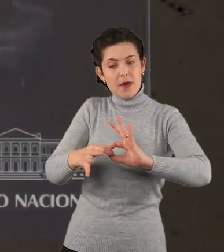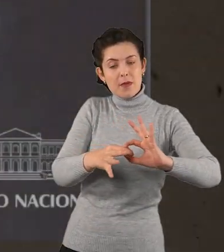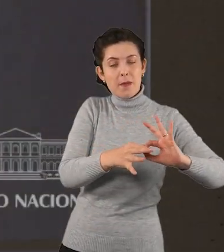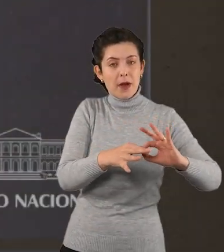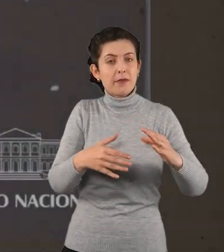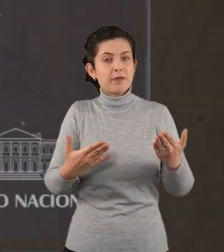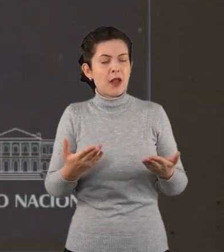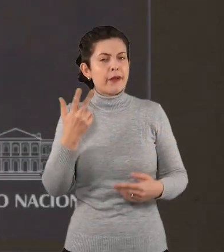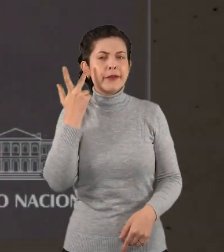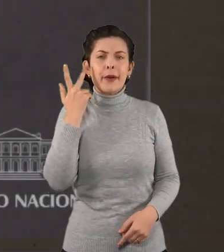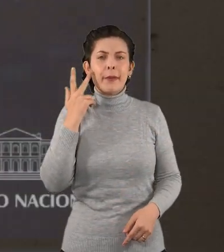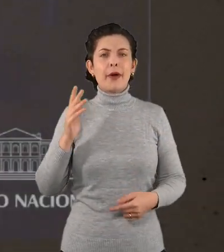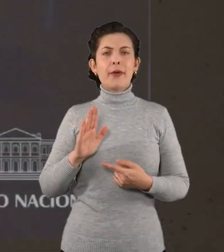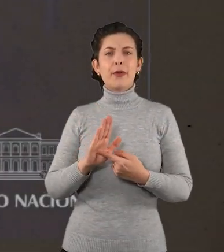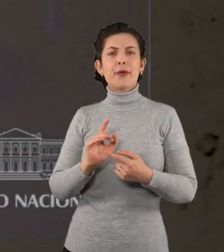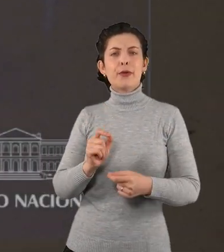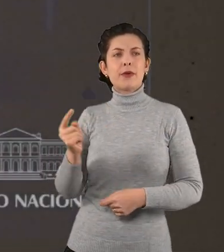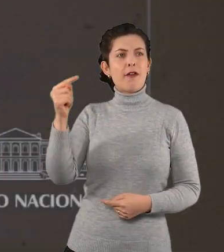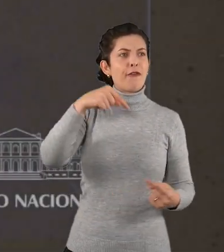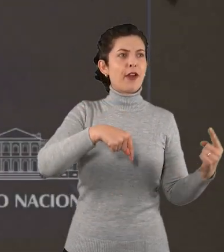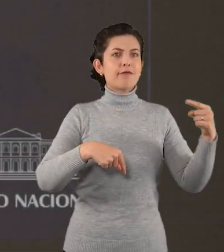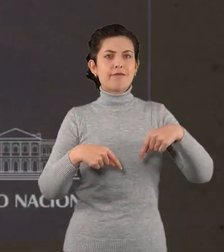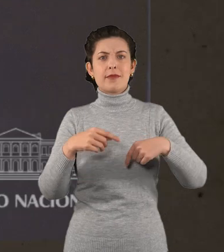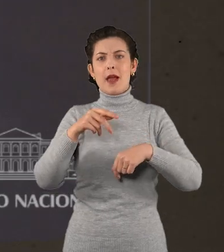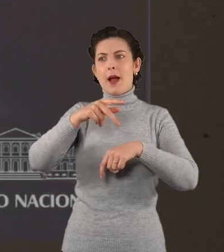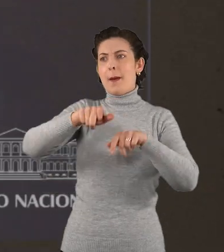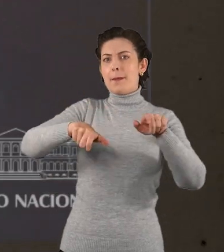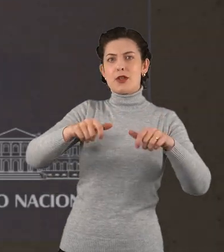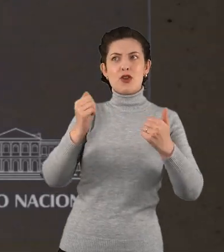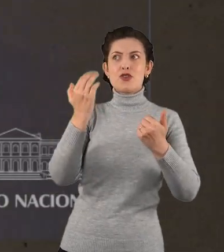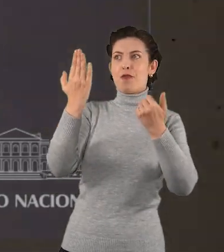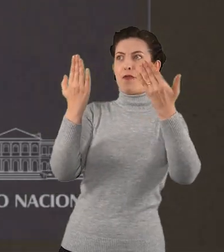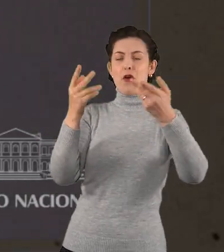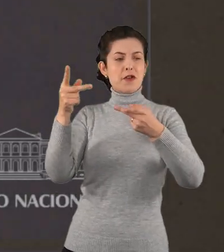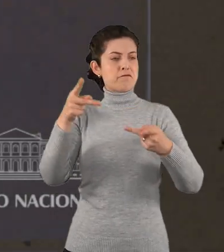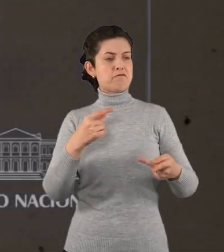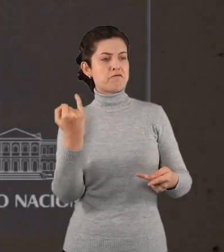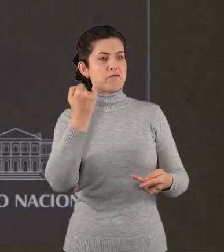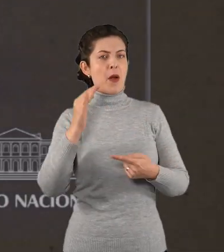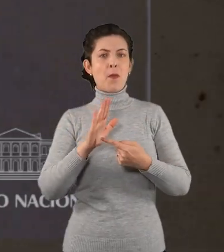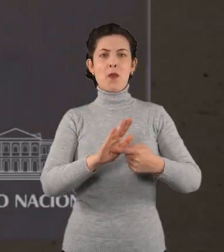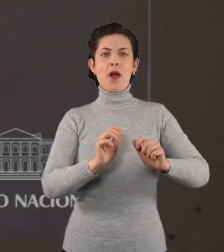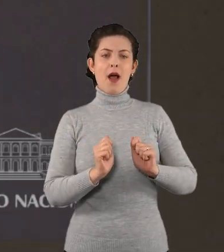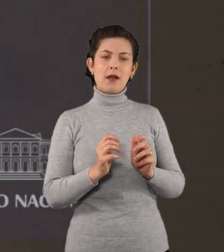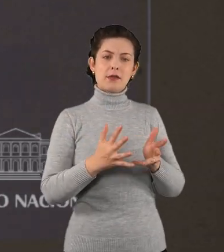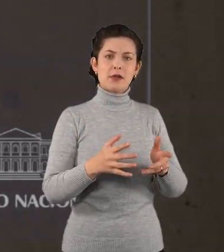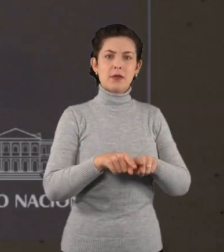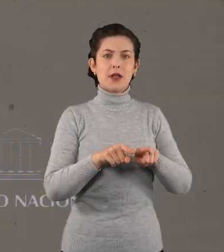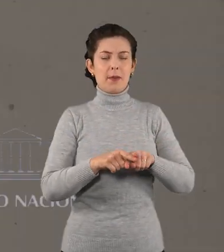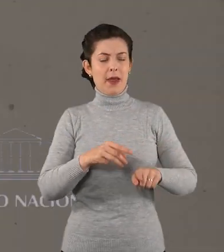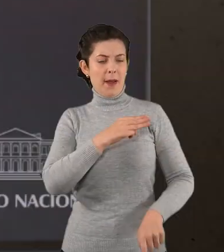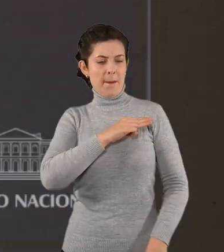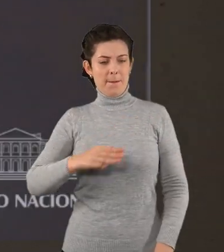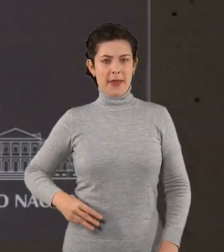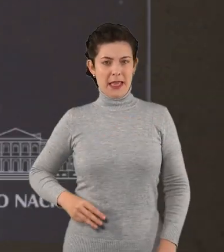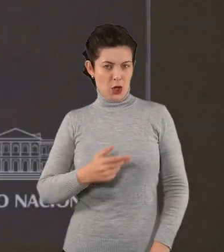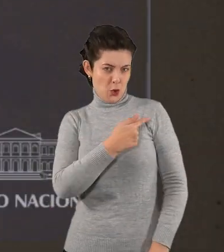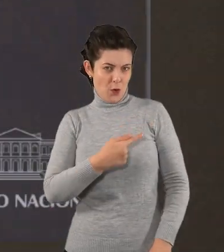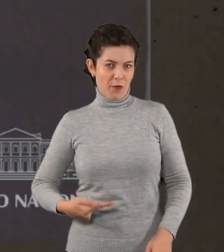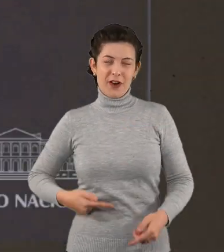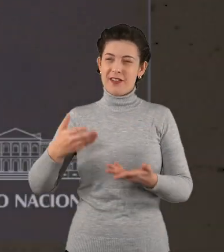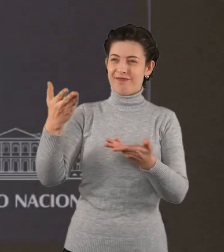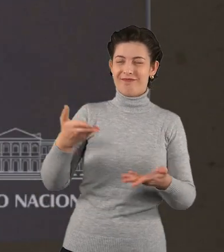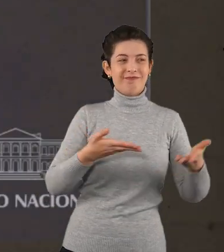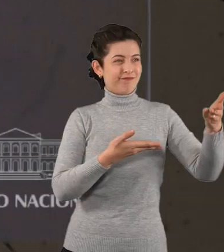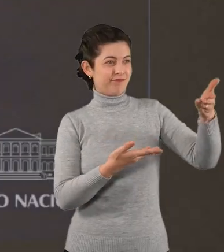brasileira. Neste sentido, era comum aparecer a vinda de chefes de Estado, mostrando a importância das suas ações e de ministros do seu